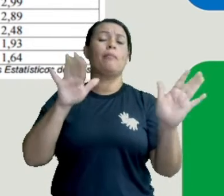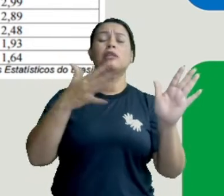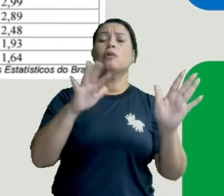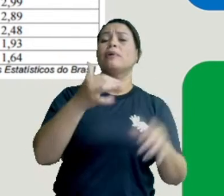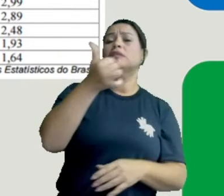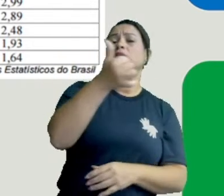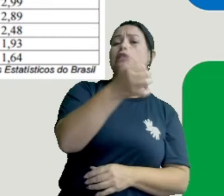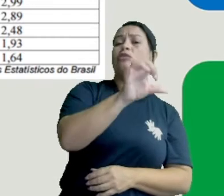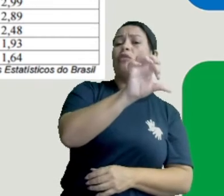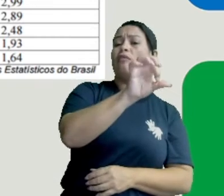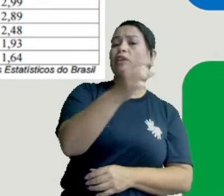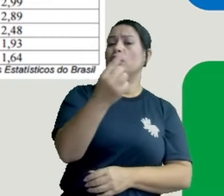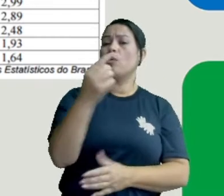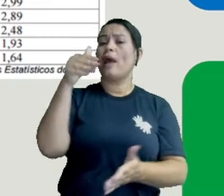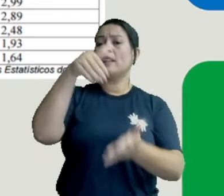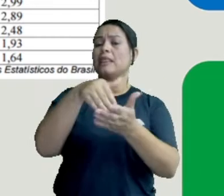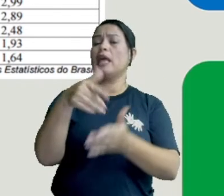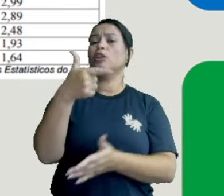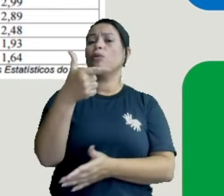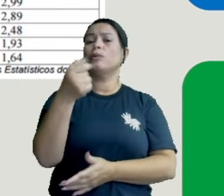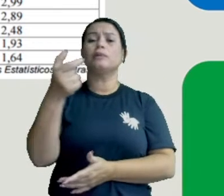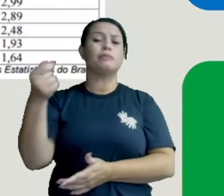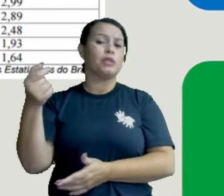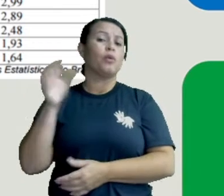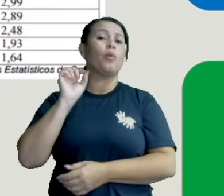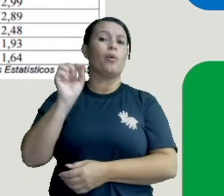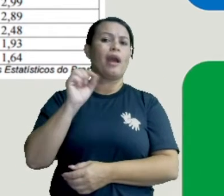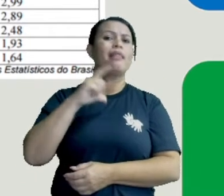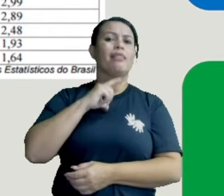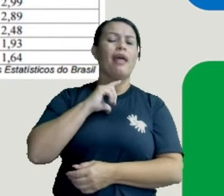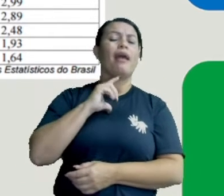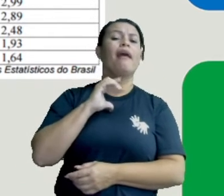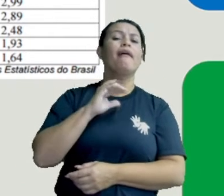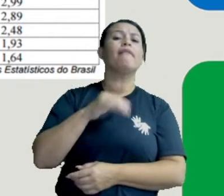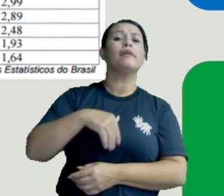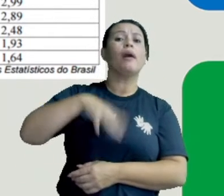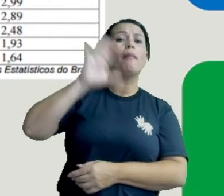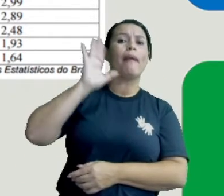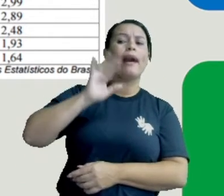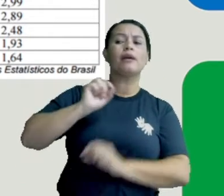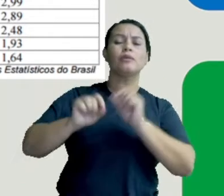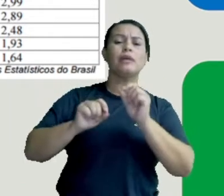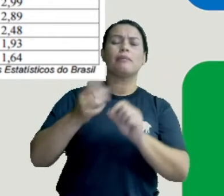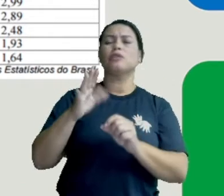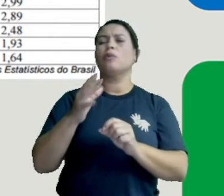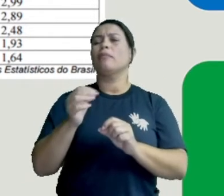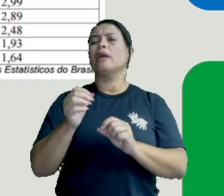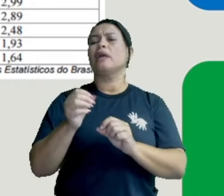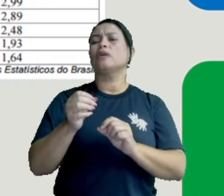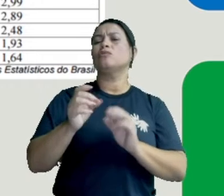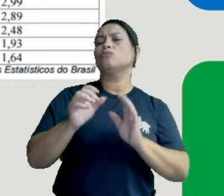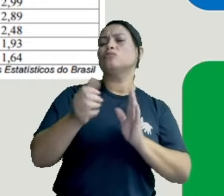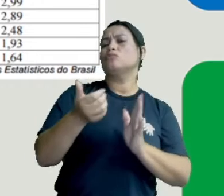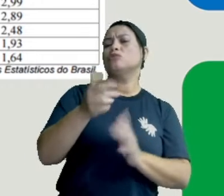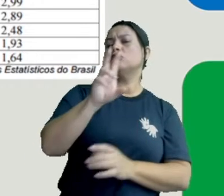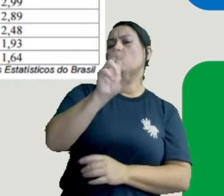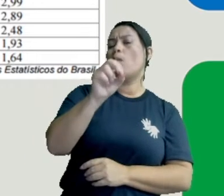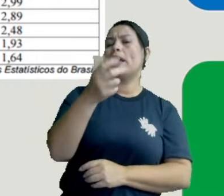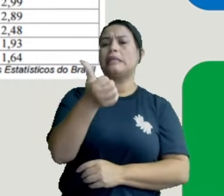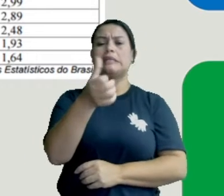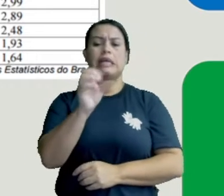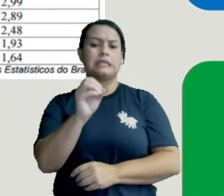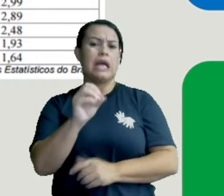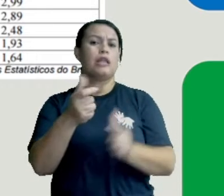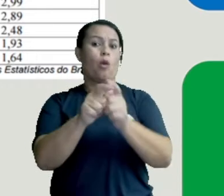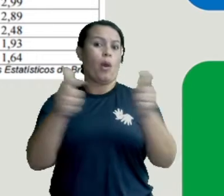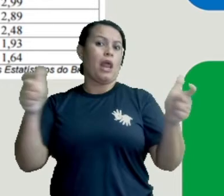até 2000, o crescimento foi de 1,6%. E aqui a gente tem um pico do crescimento na década de 50 e 60. Né? Nesse período o crescimento